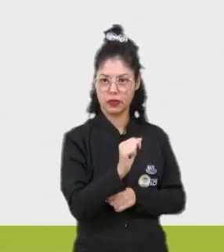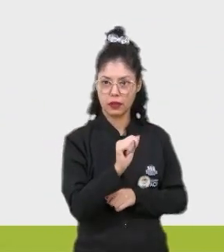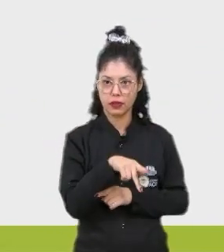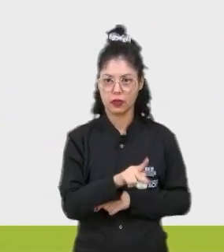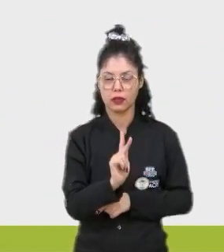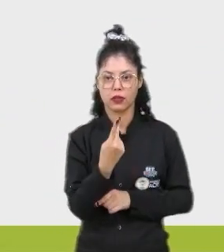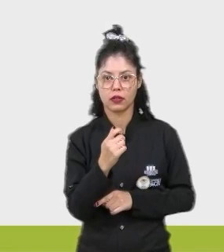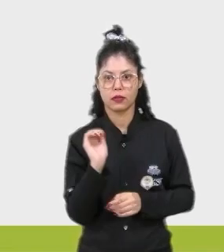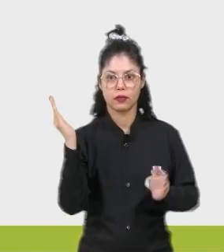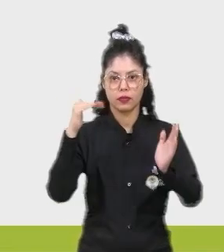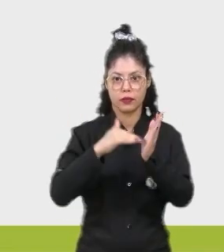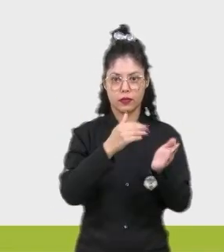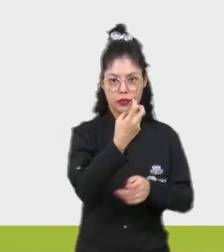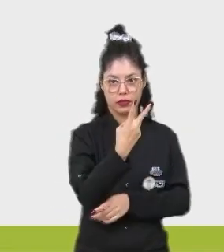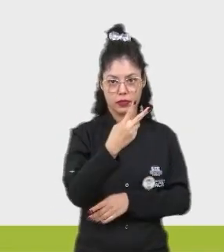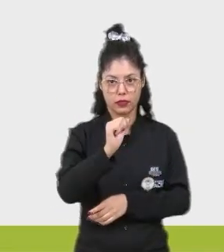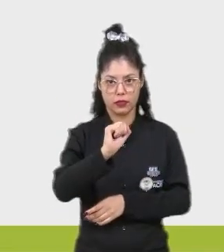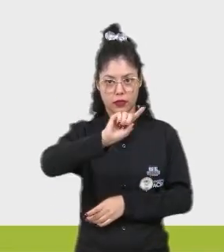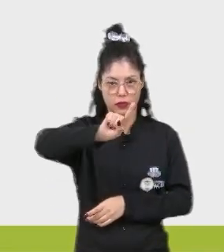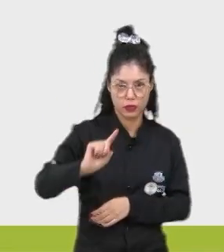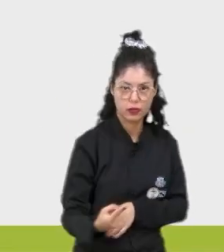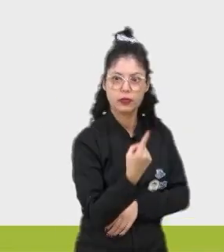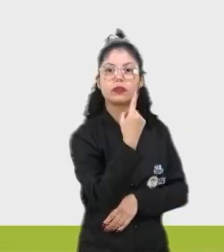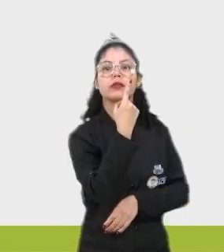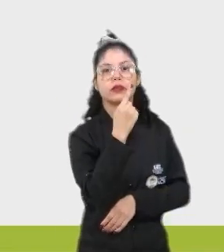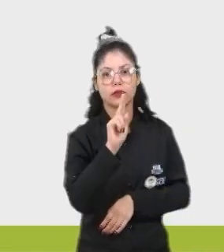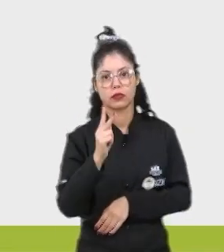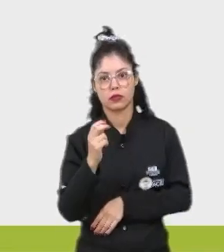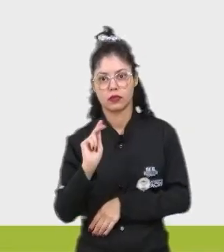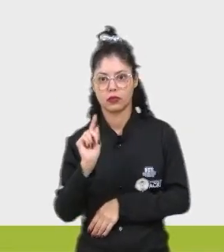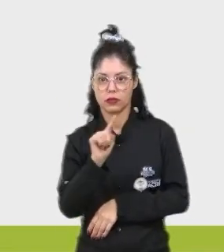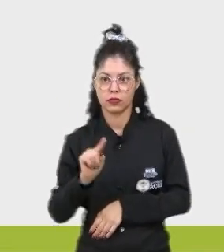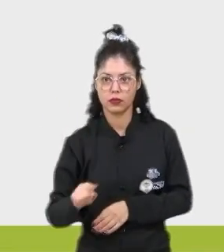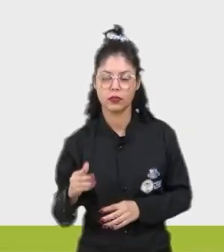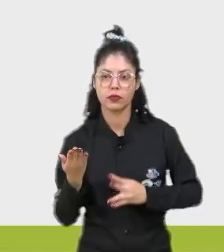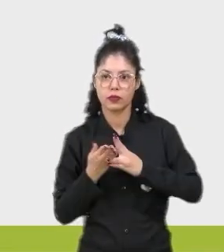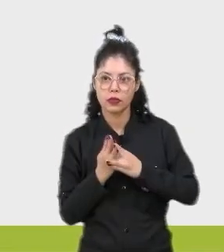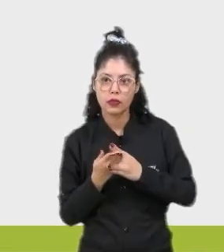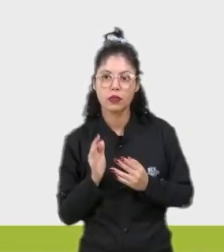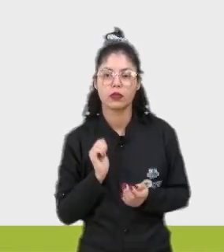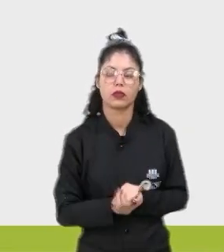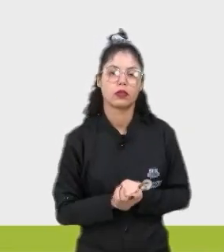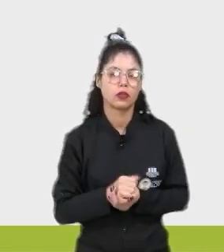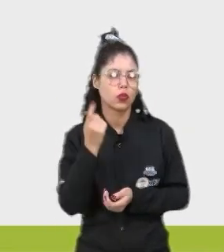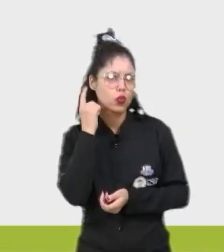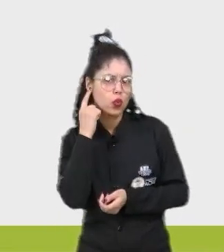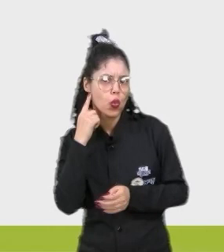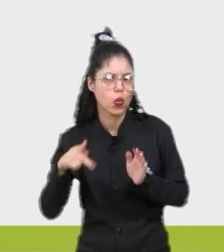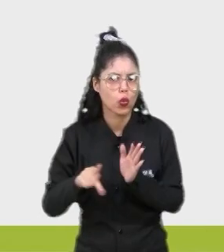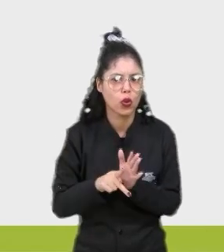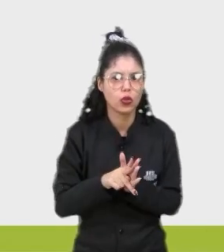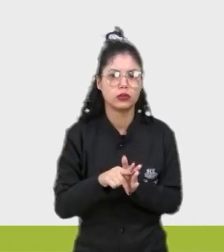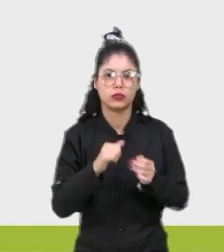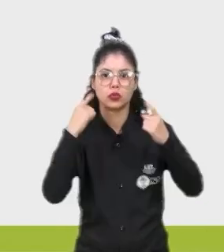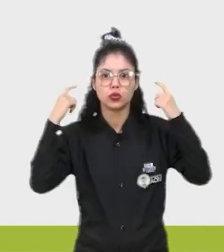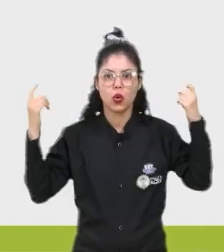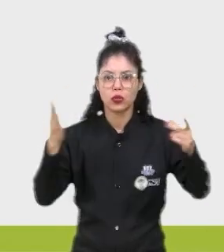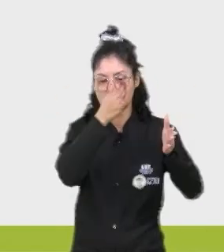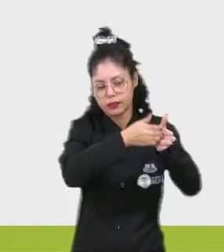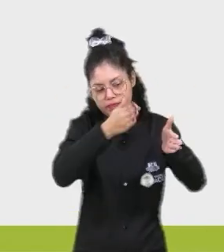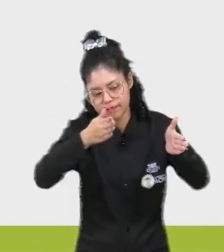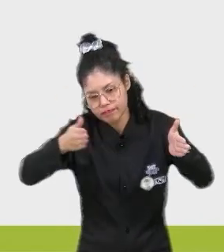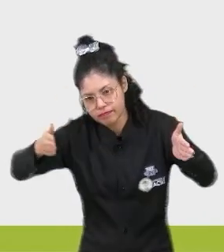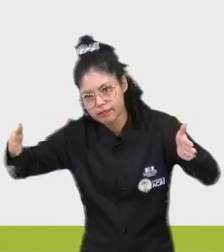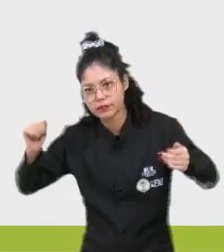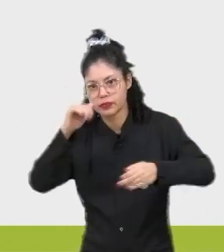Hz até 20.000 Hz. Esse intervalo chamamos de intervalo audível. Então, sons de frequência